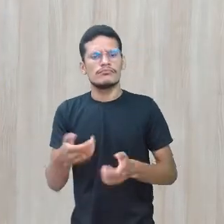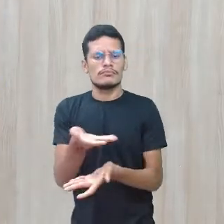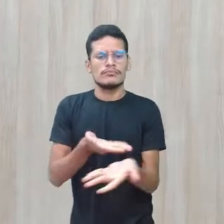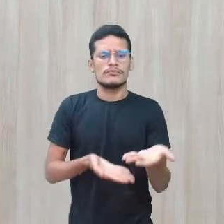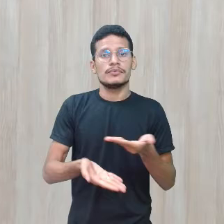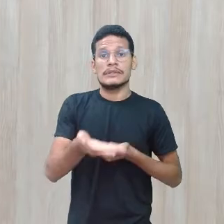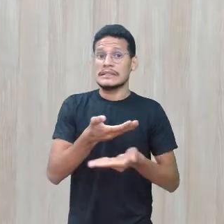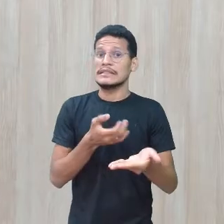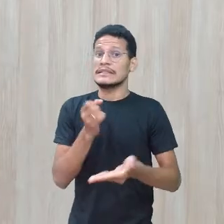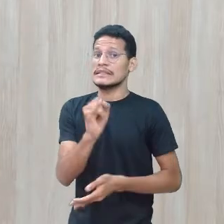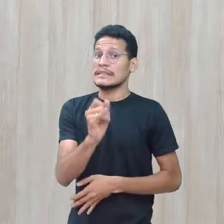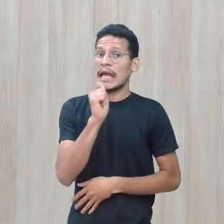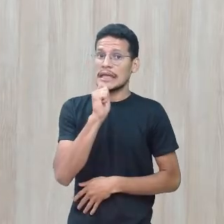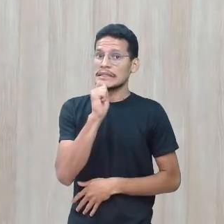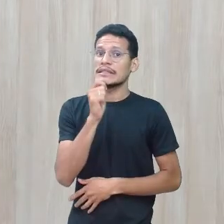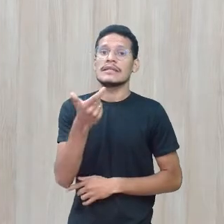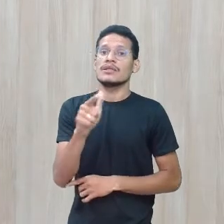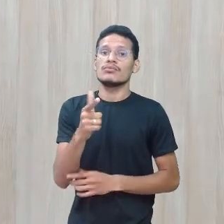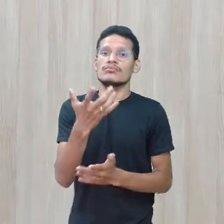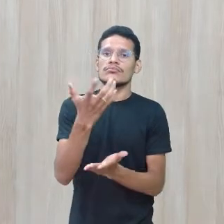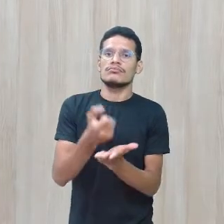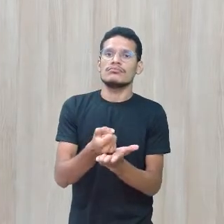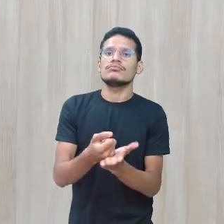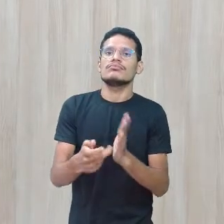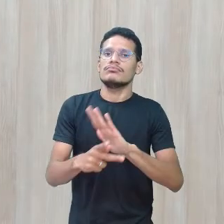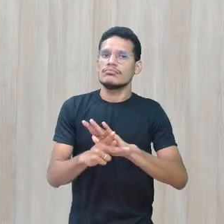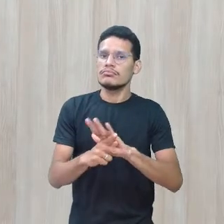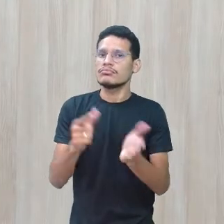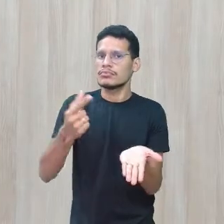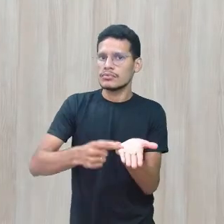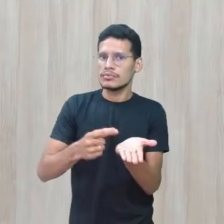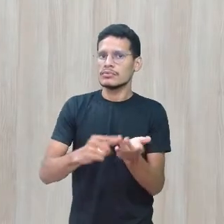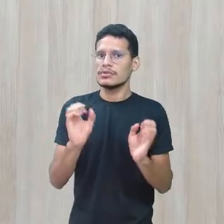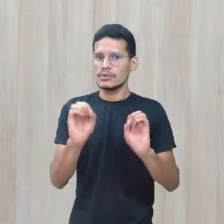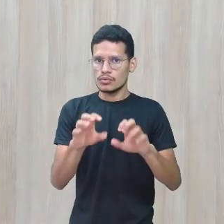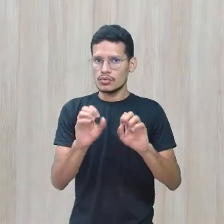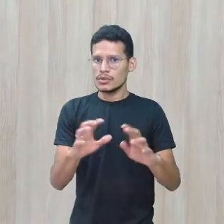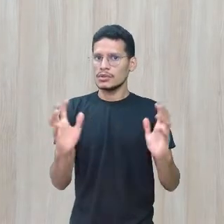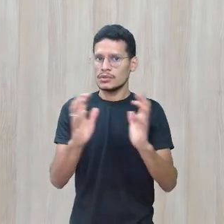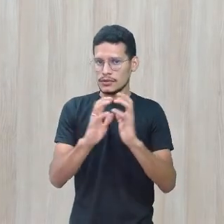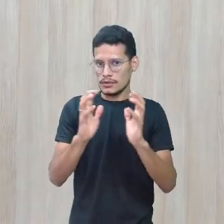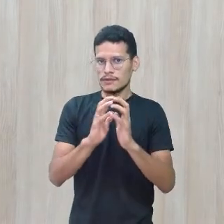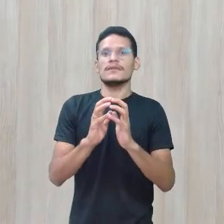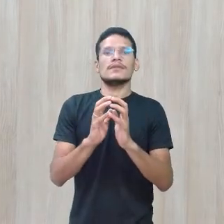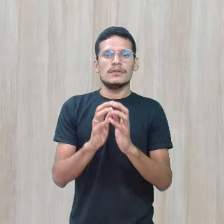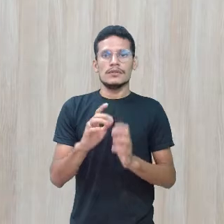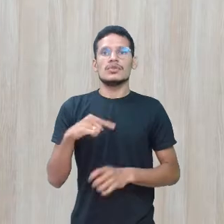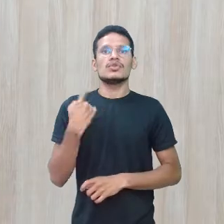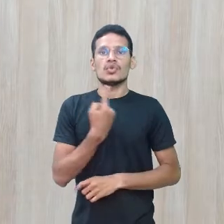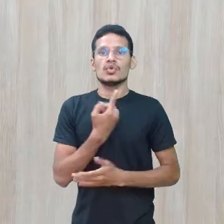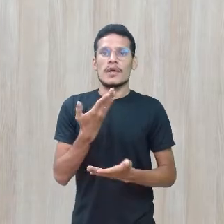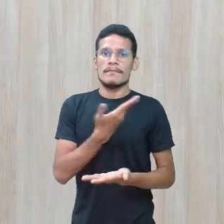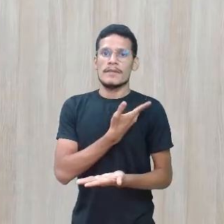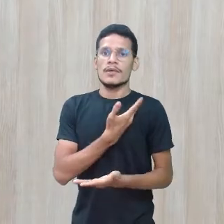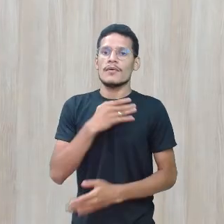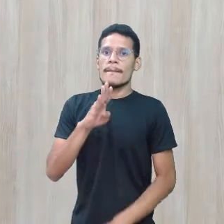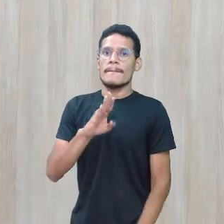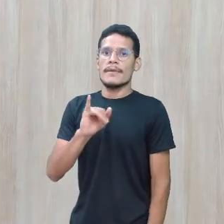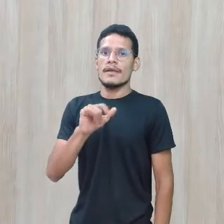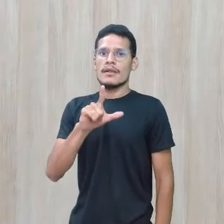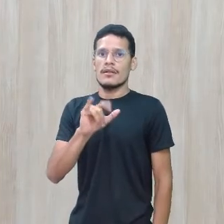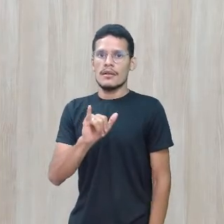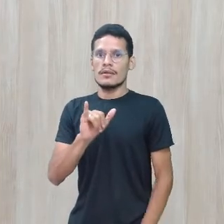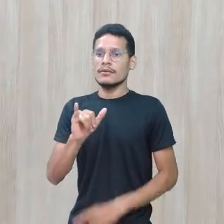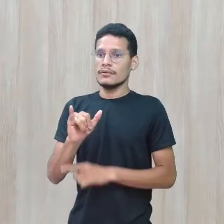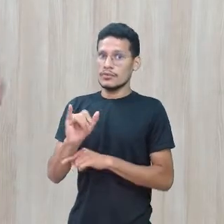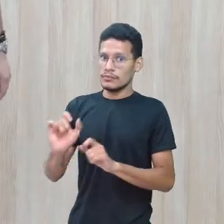se você ainda não fez o download aí do aplicativo Educa Recife, então nosso colega Billy aí da produção, ó, ele